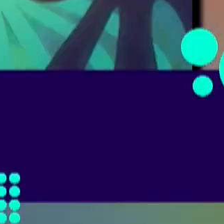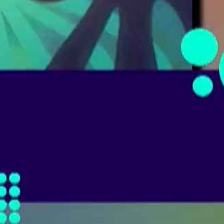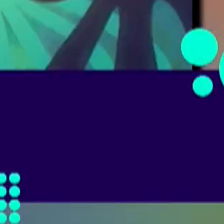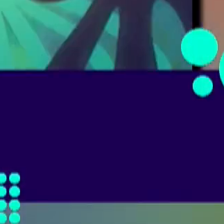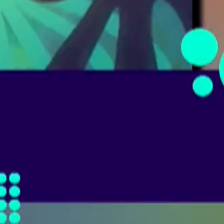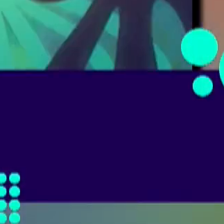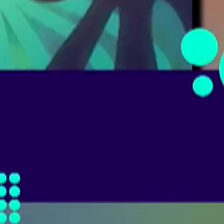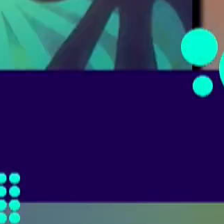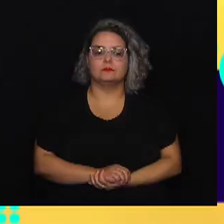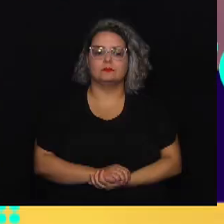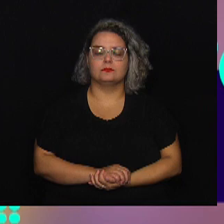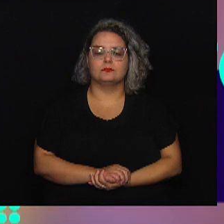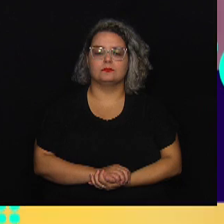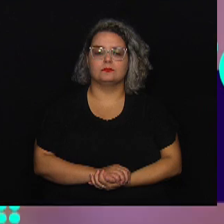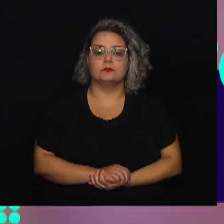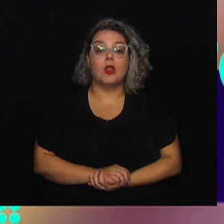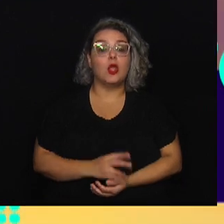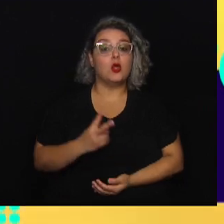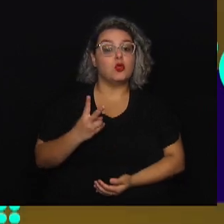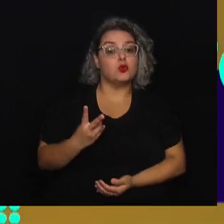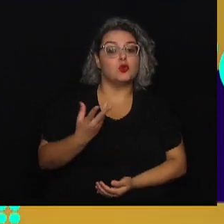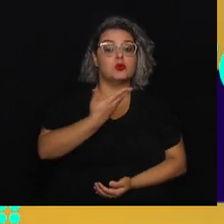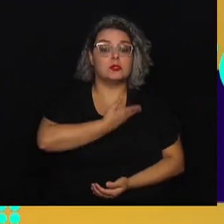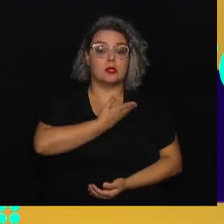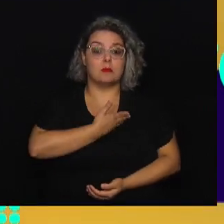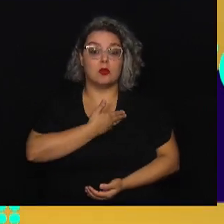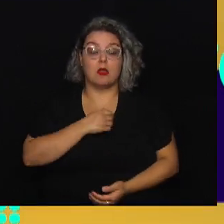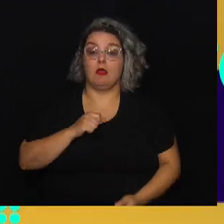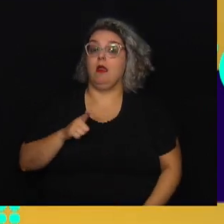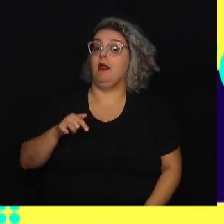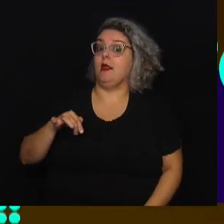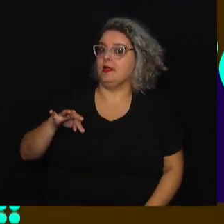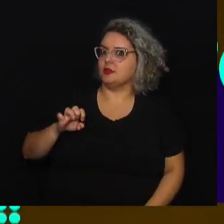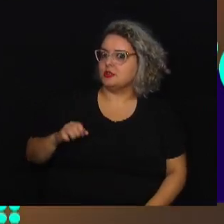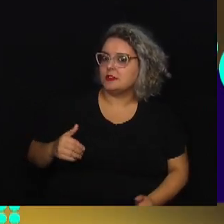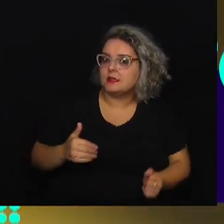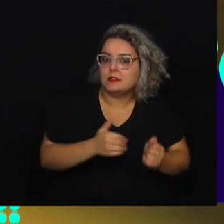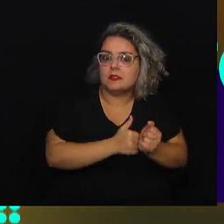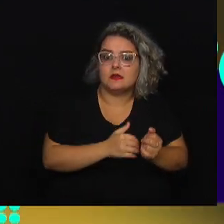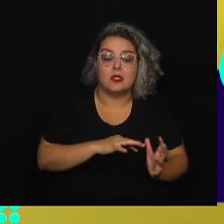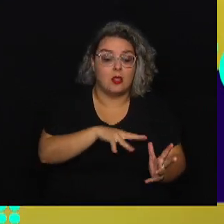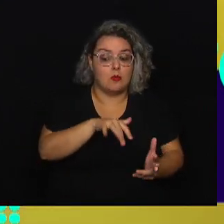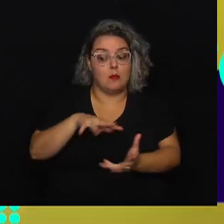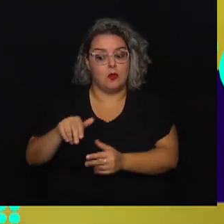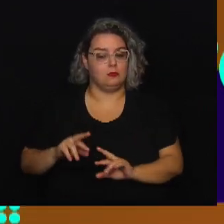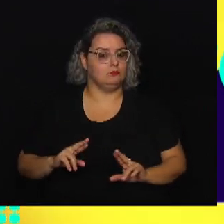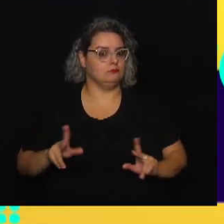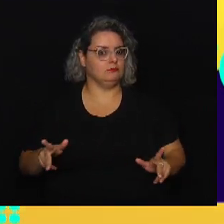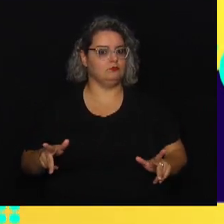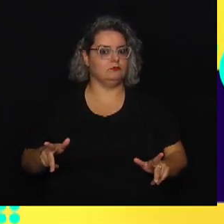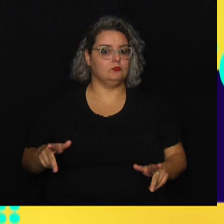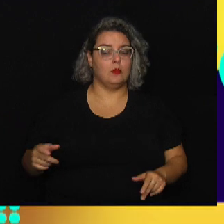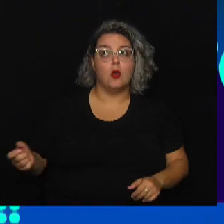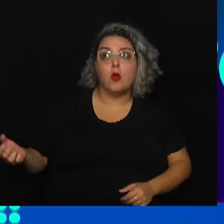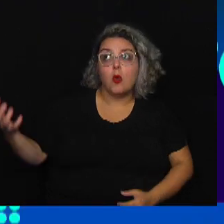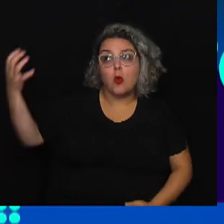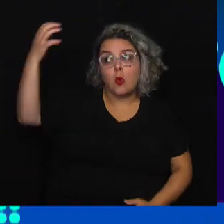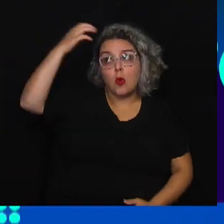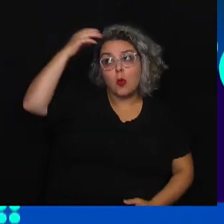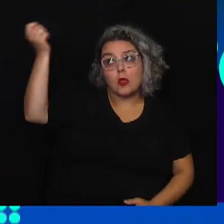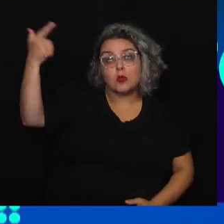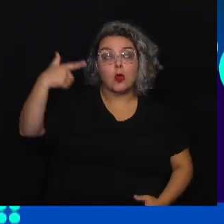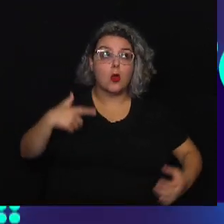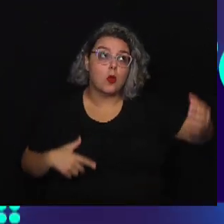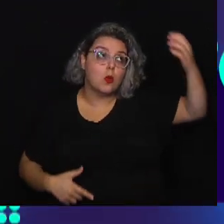Dois amigos eram agentes secretos, pertenciam a mundos diferentes, Reino do Sol e Reino da Lua,